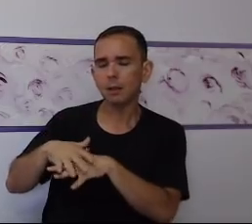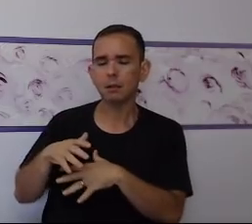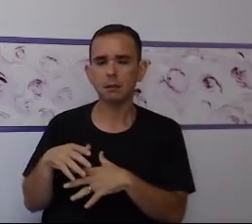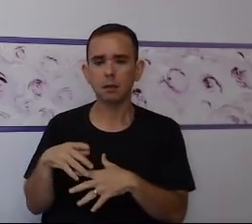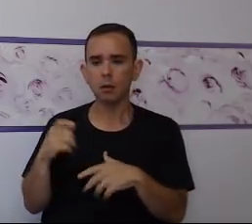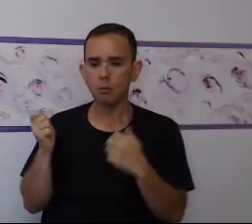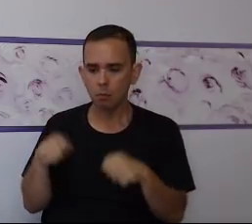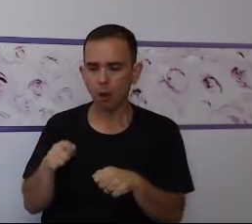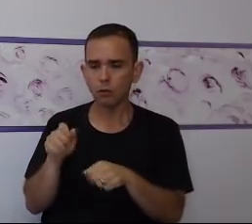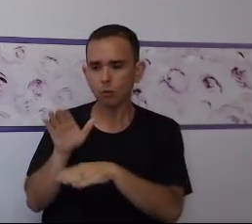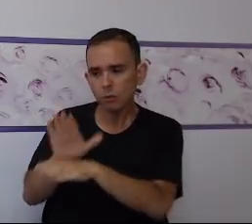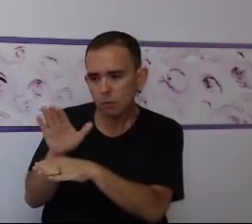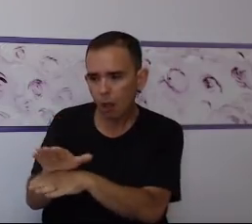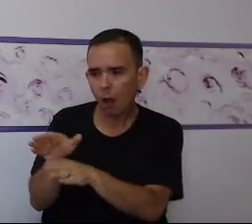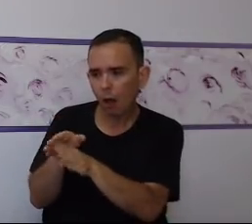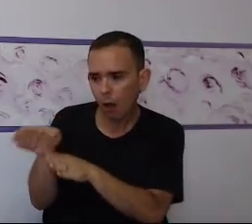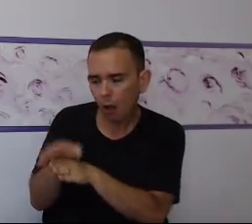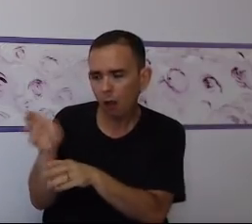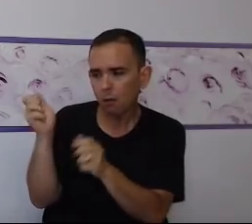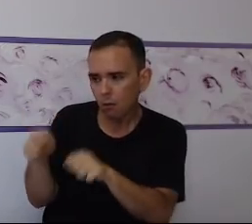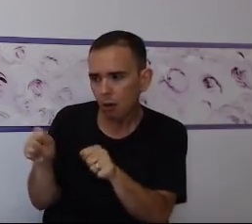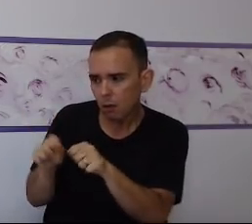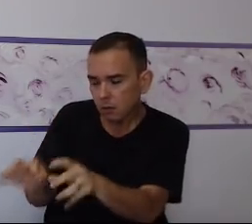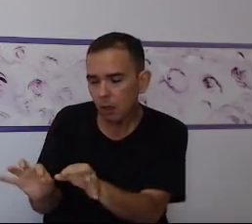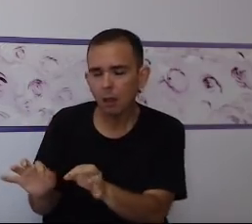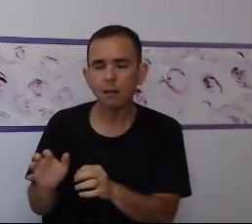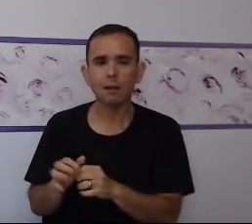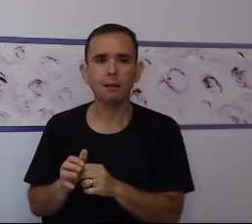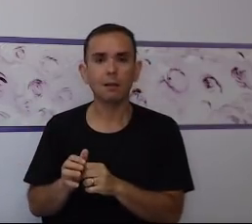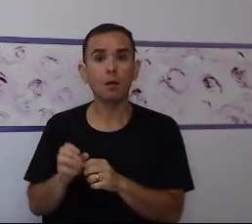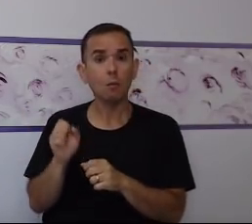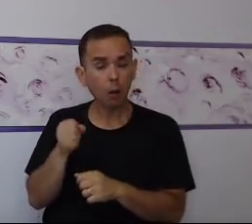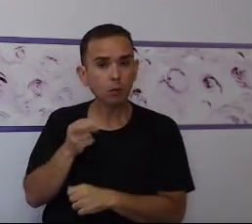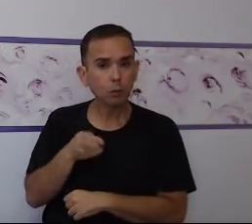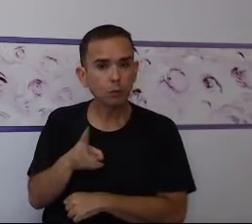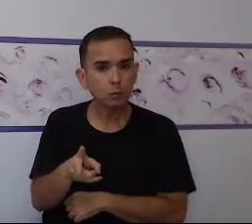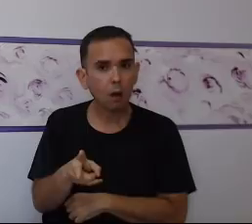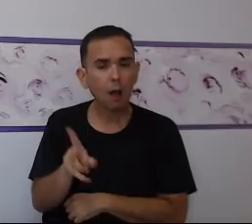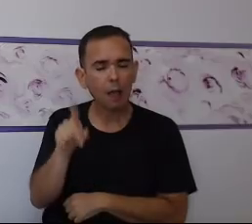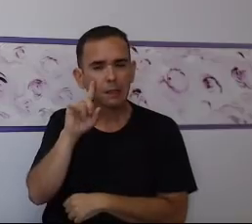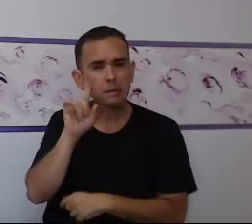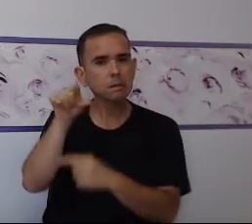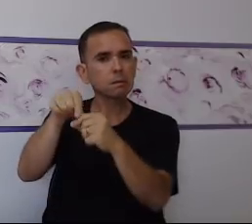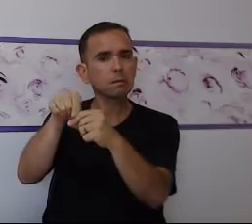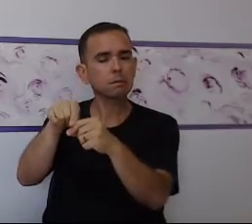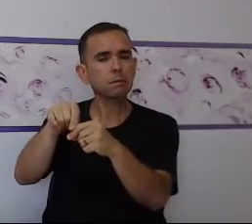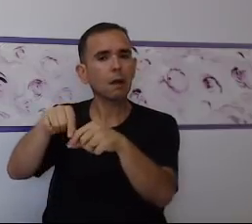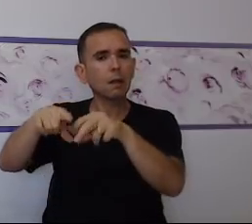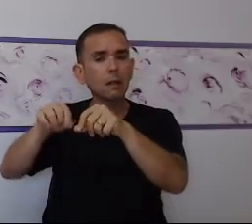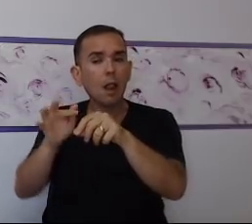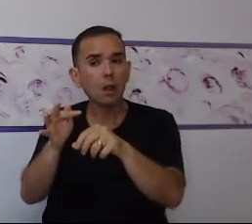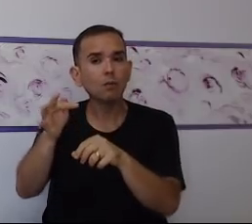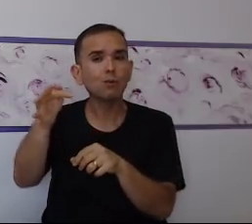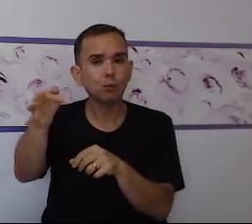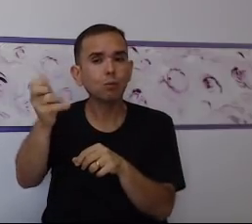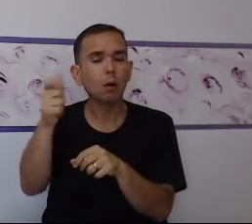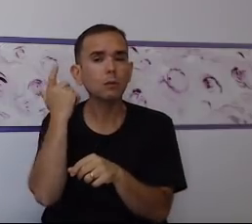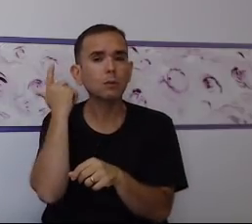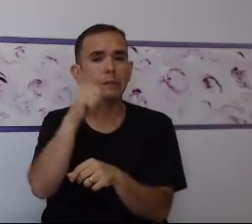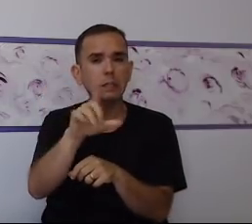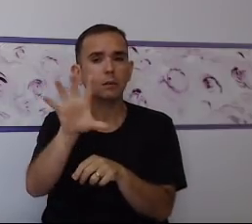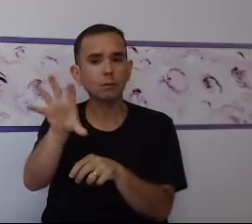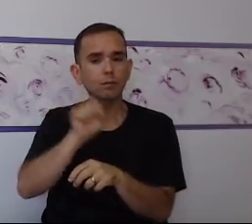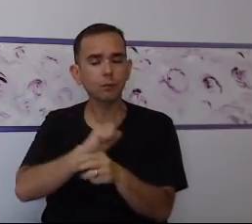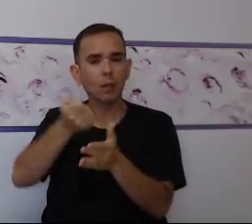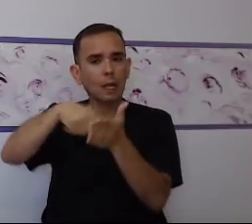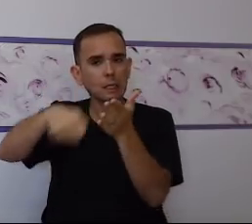continuar estimulando essa coordenação motora fina desse aluno? Posso continuar estimulando essa apreensão para que lá na frente a gente consiga uma aquisição